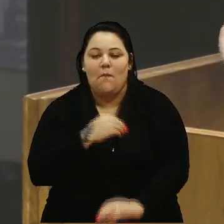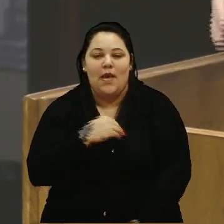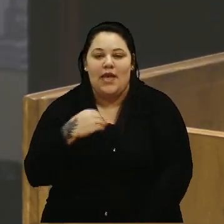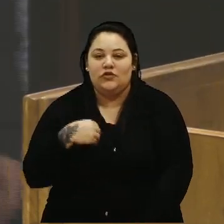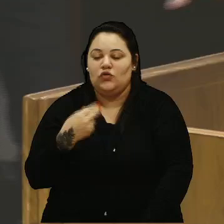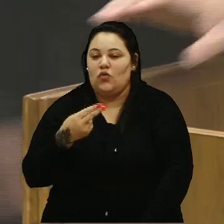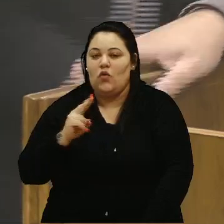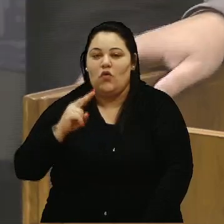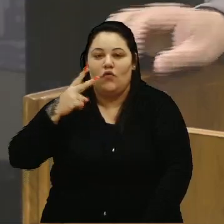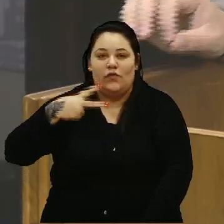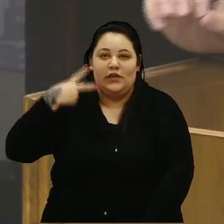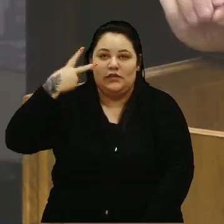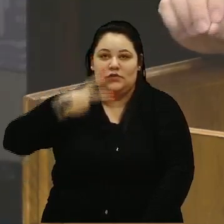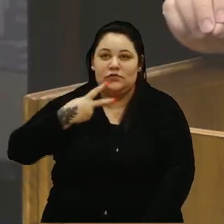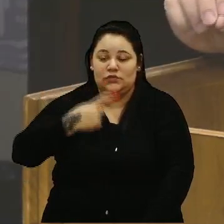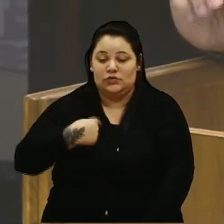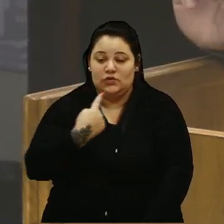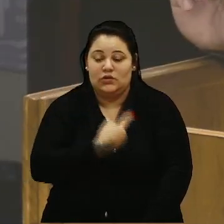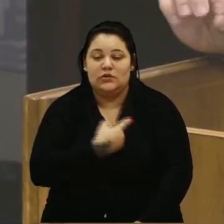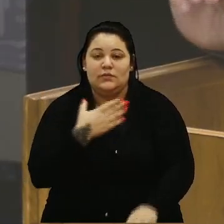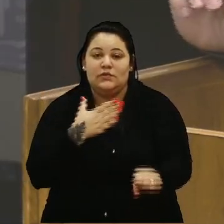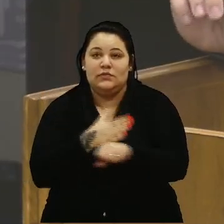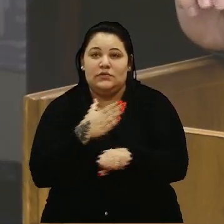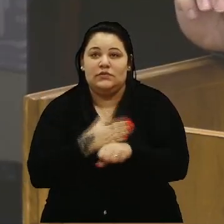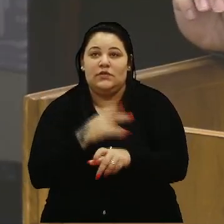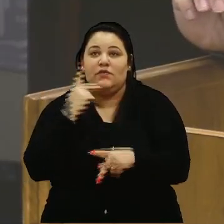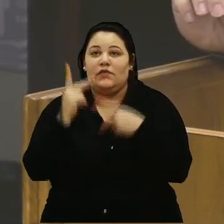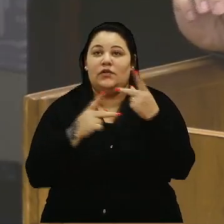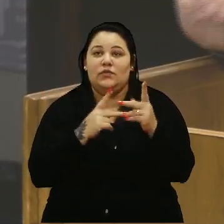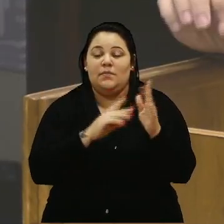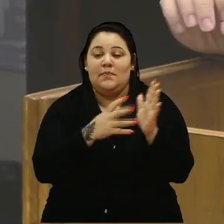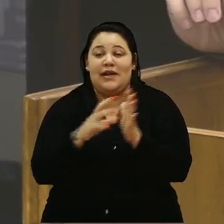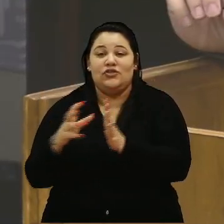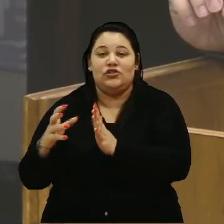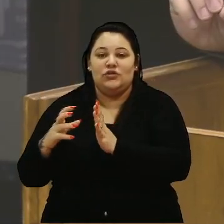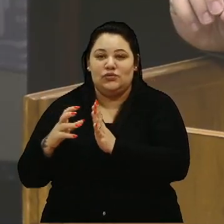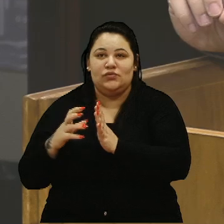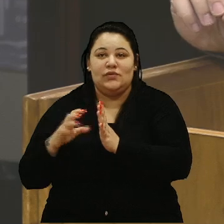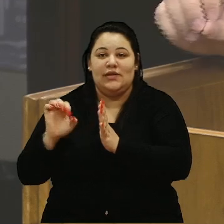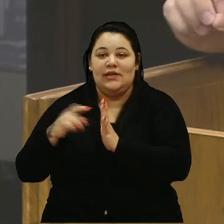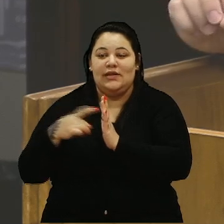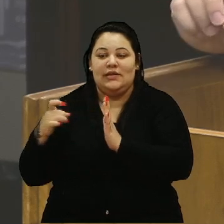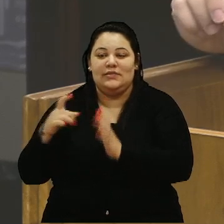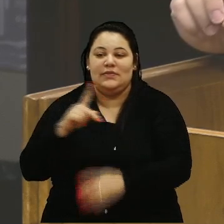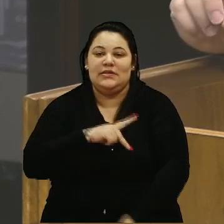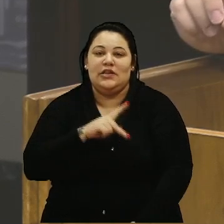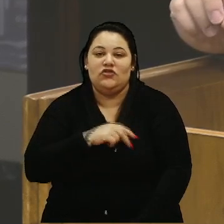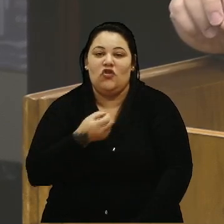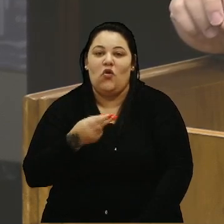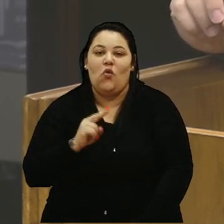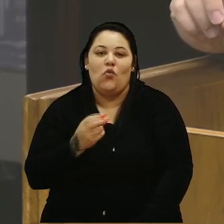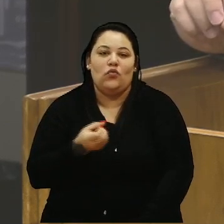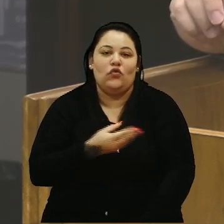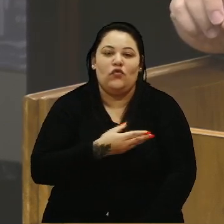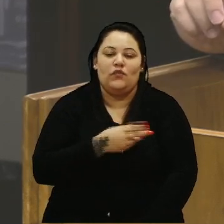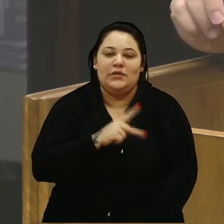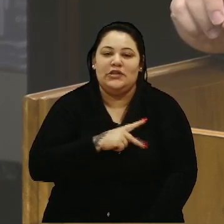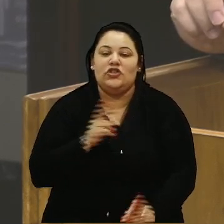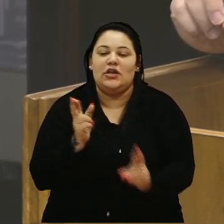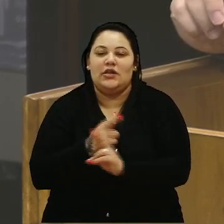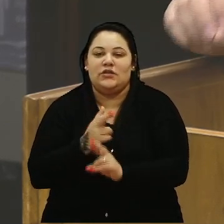vereadores, de nós aqui participantes, citou partido político, ex-presidente ou atual presidente em relação a